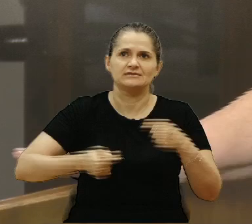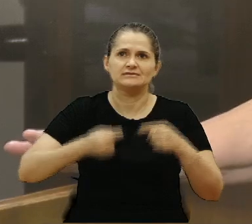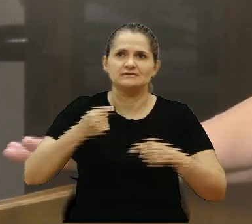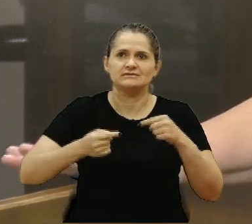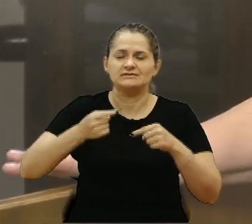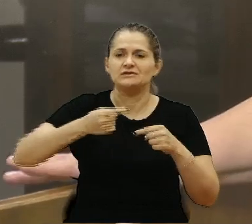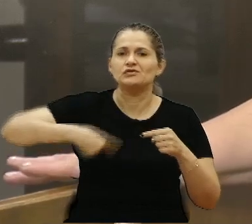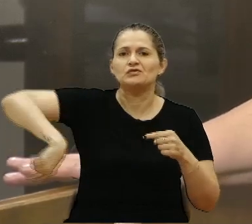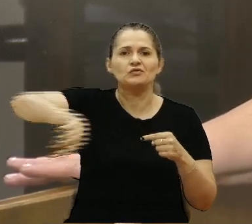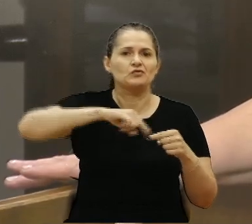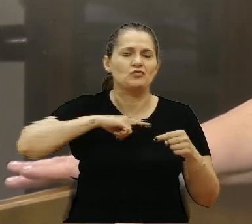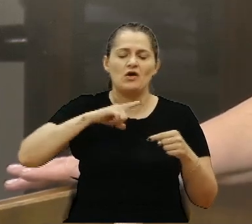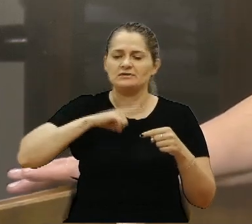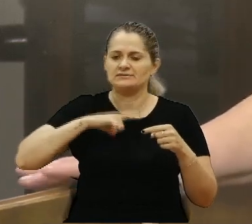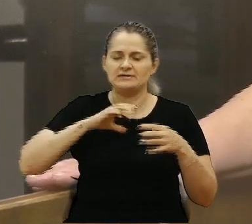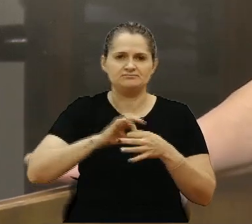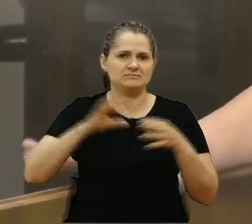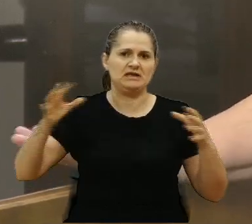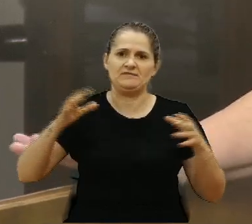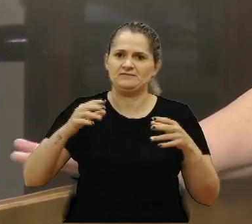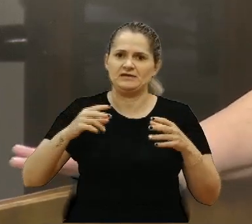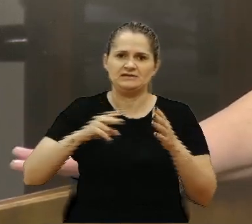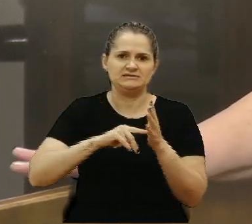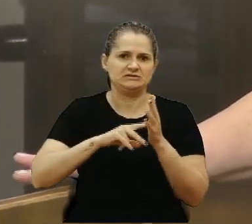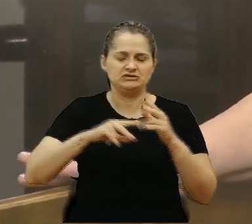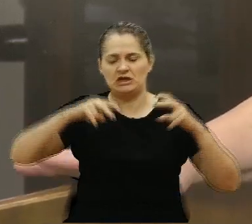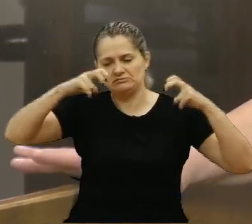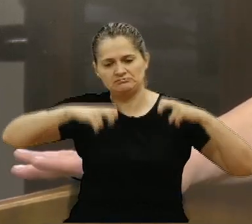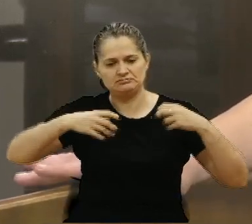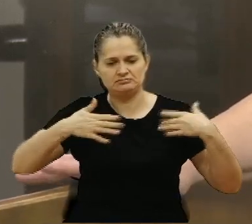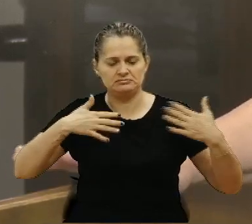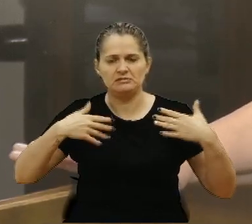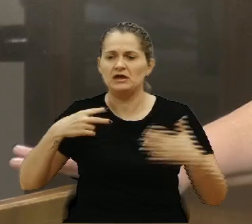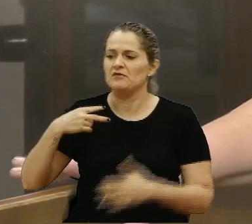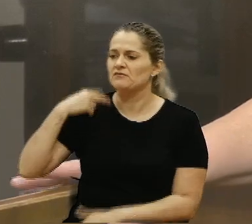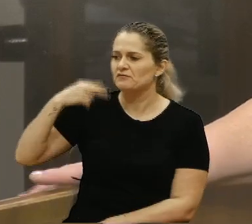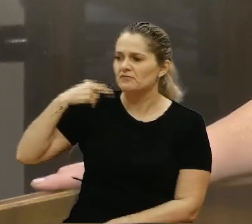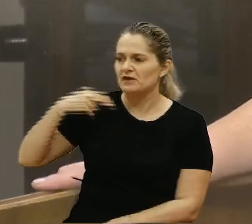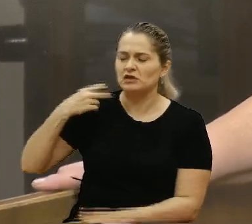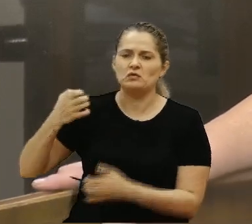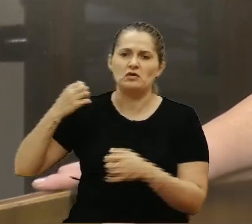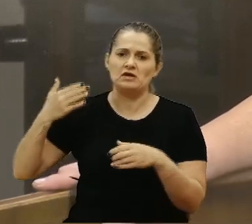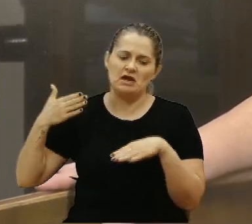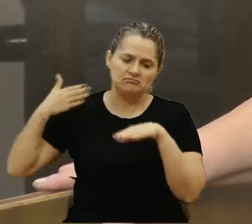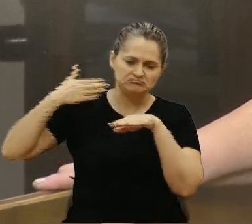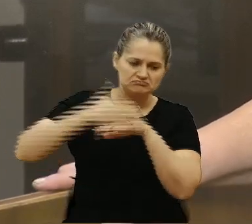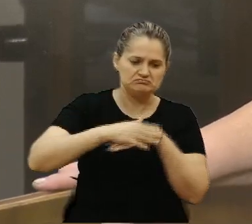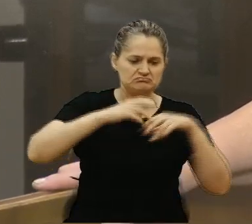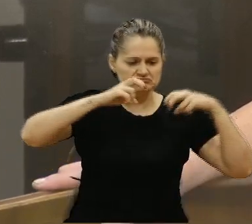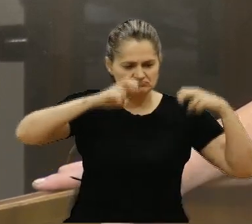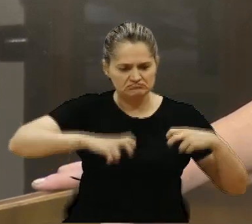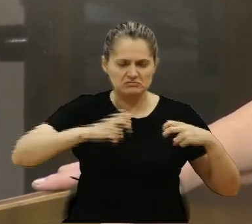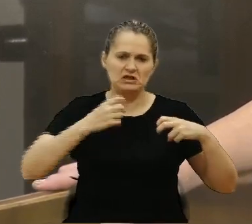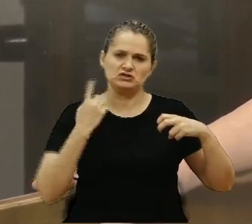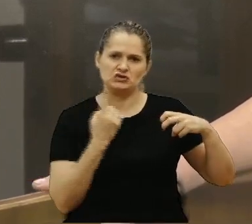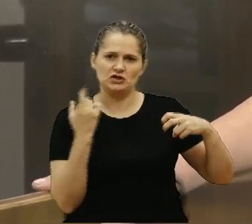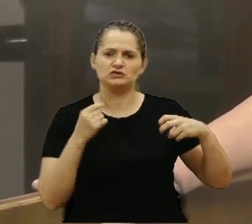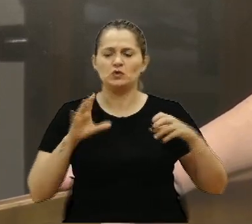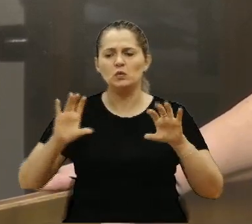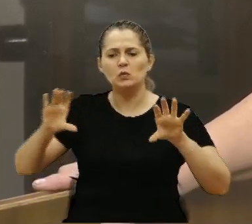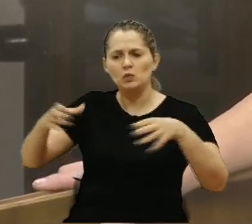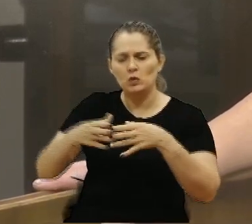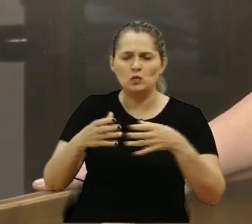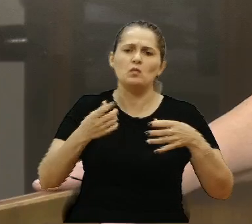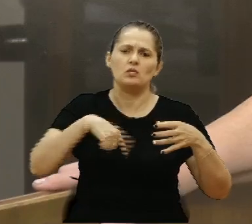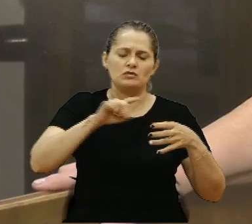estamos totalmente à disposição. No horário que cada vereador, bancada ou individualmente quiserem conversar sobre o assunto, virei